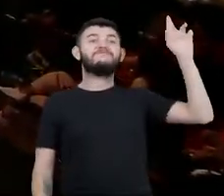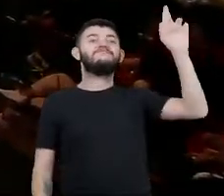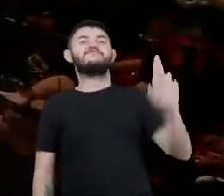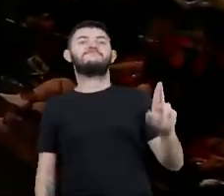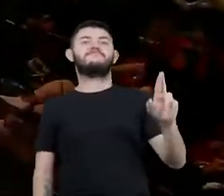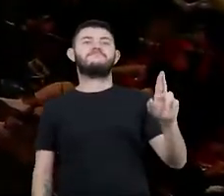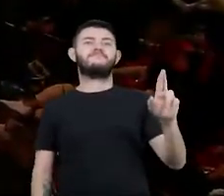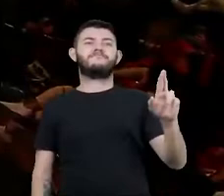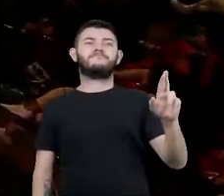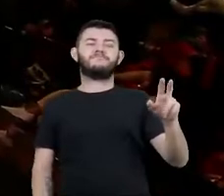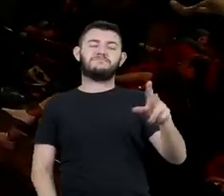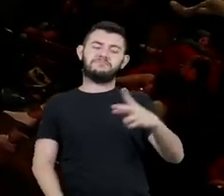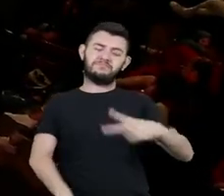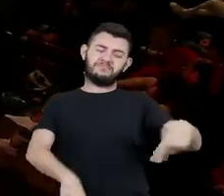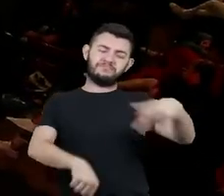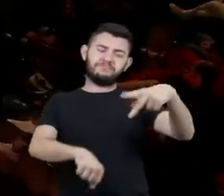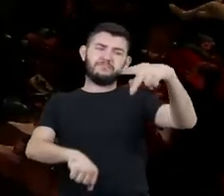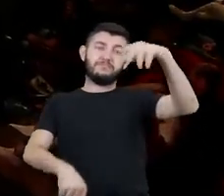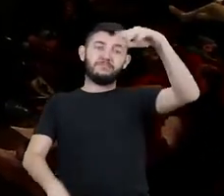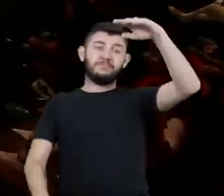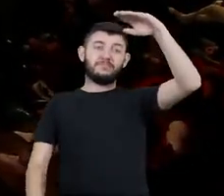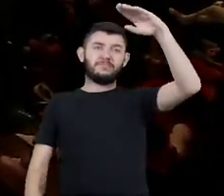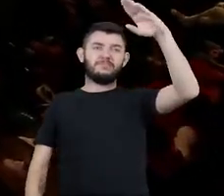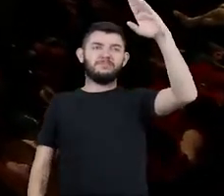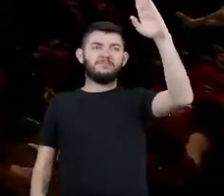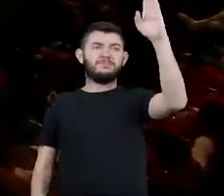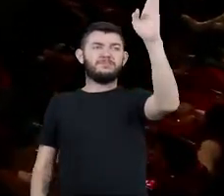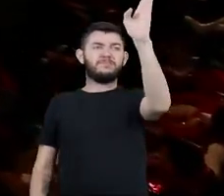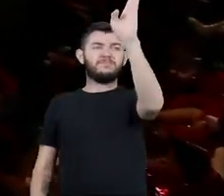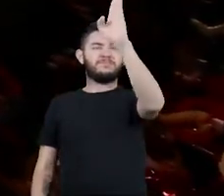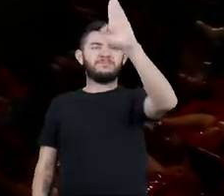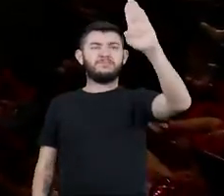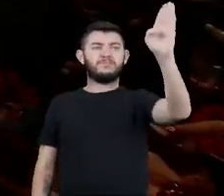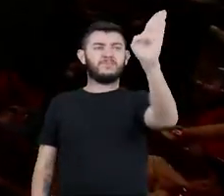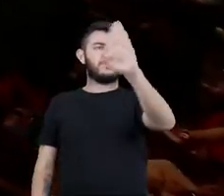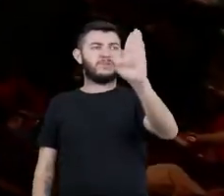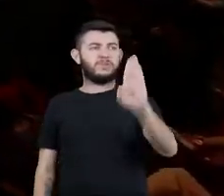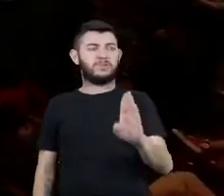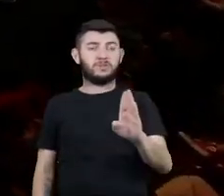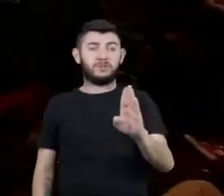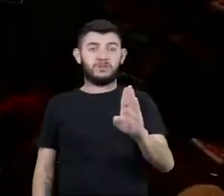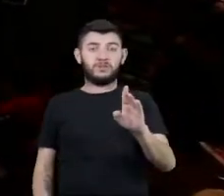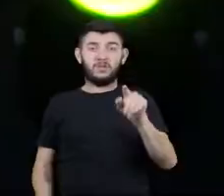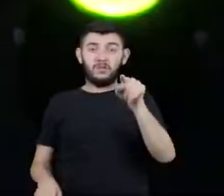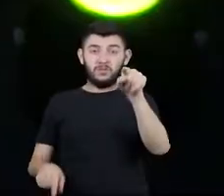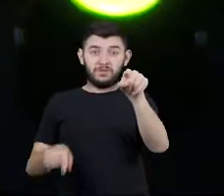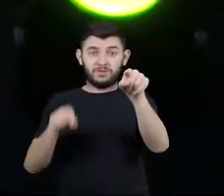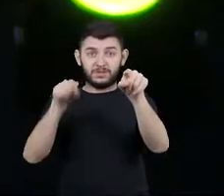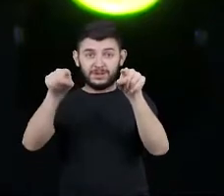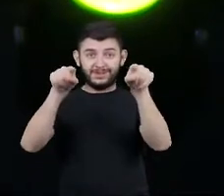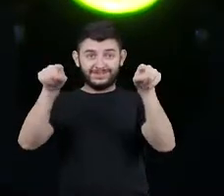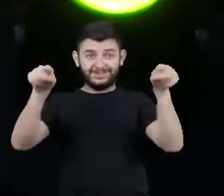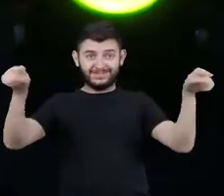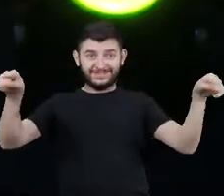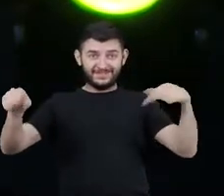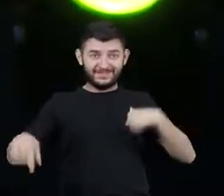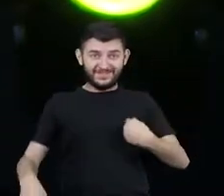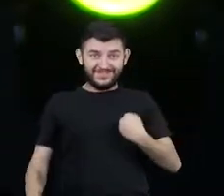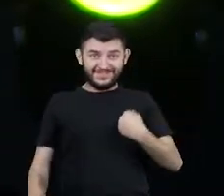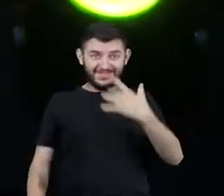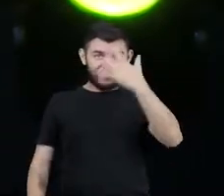Então, eu conto com todos vocês que estão aqui, e todo mundo que está vendo a gente aí de casa,